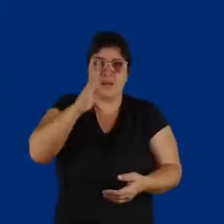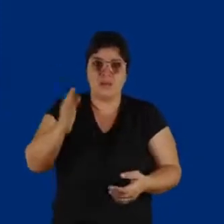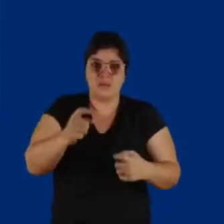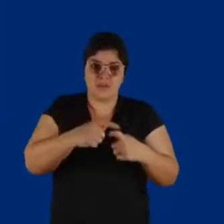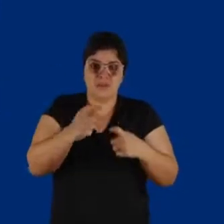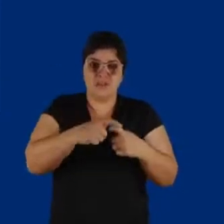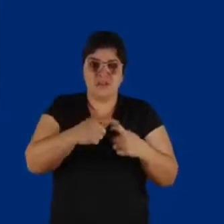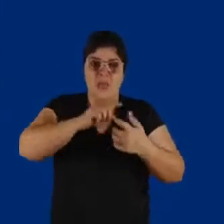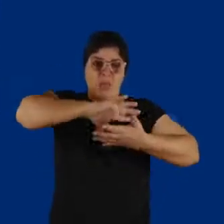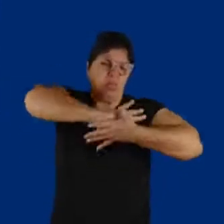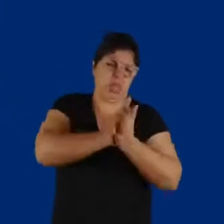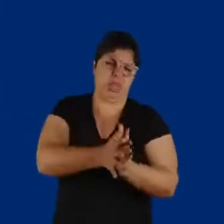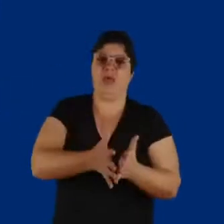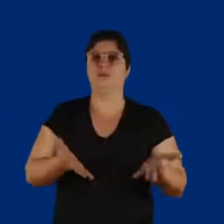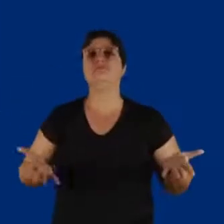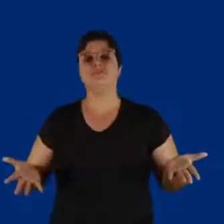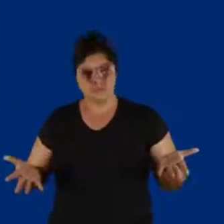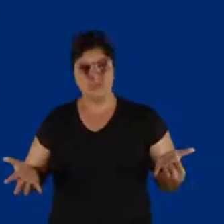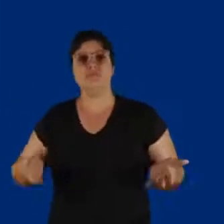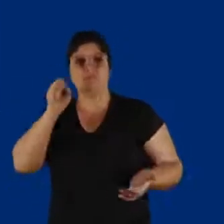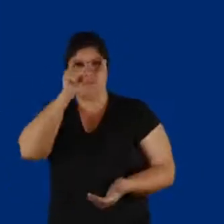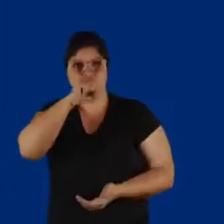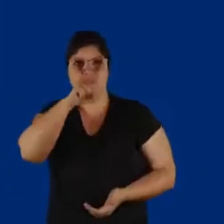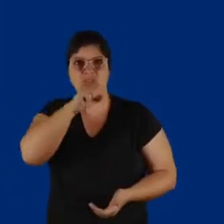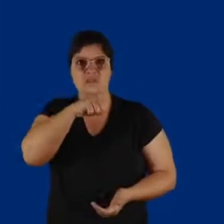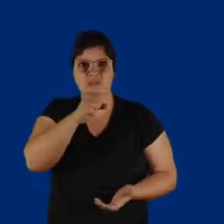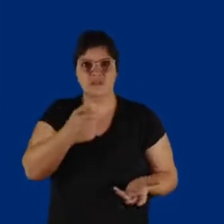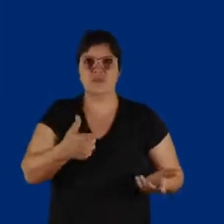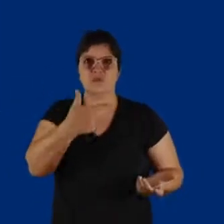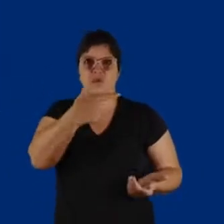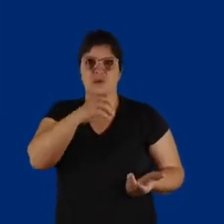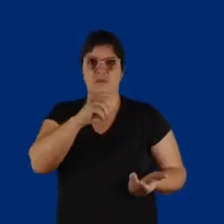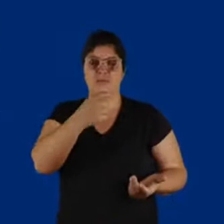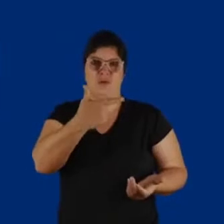desmontada. Claramente, desde esse golpe de 2016, né?